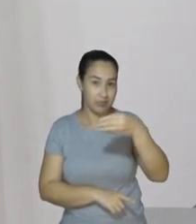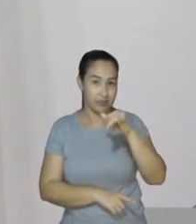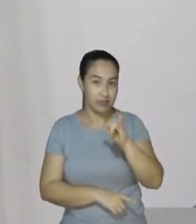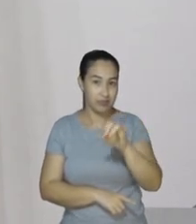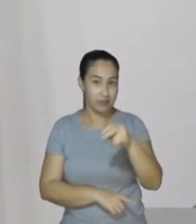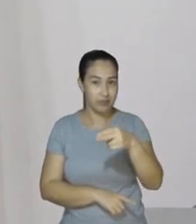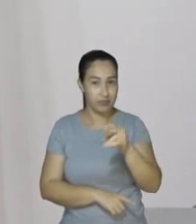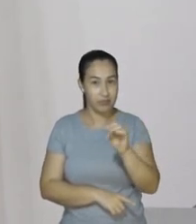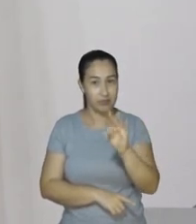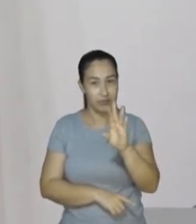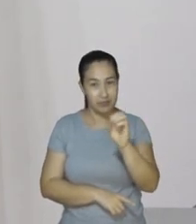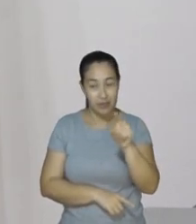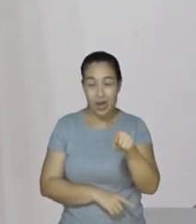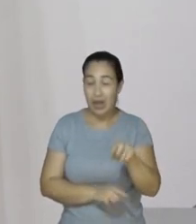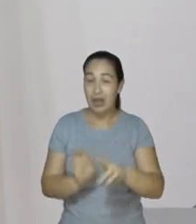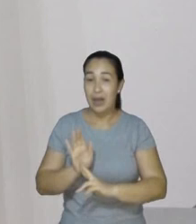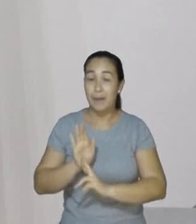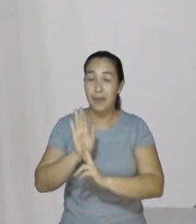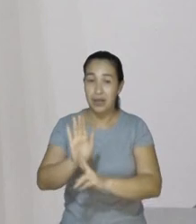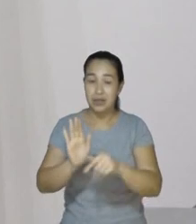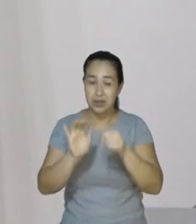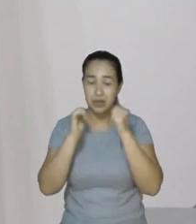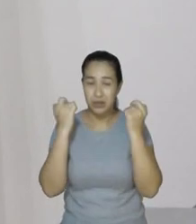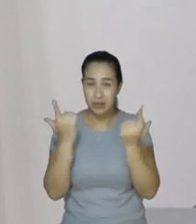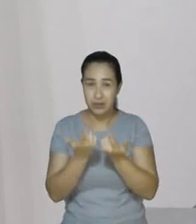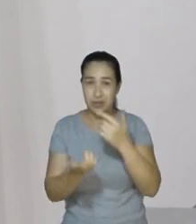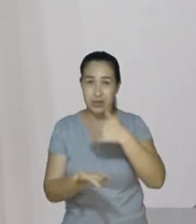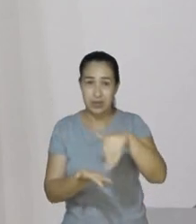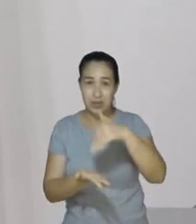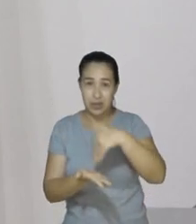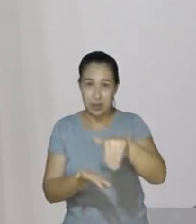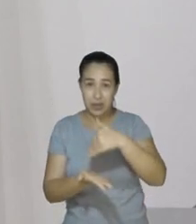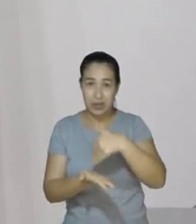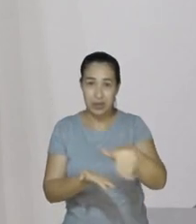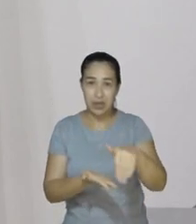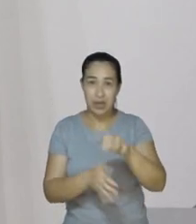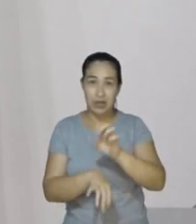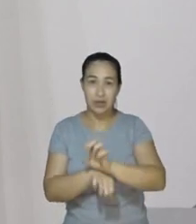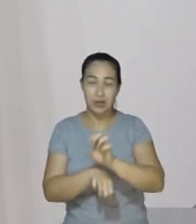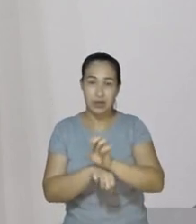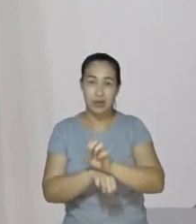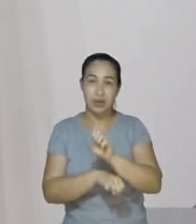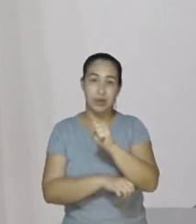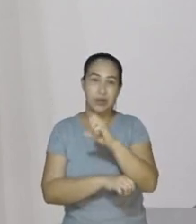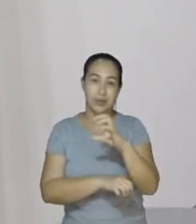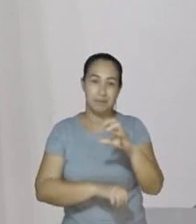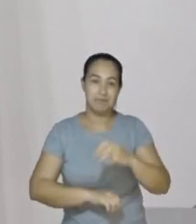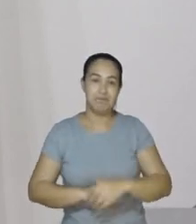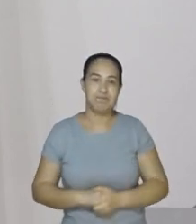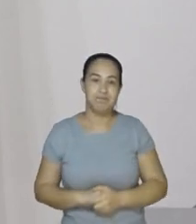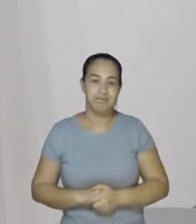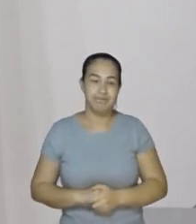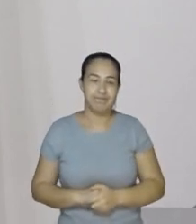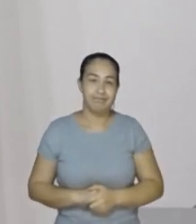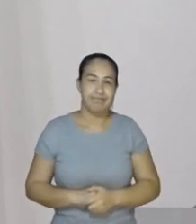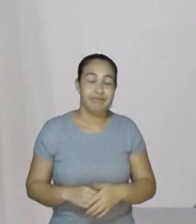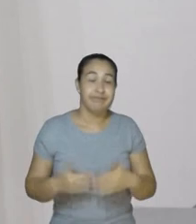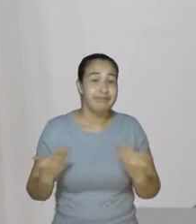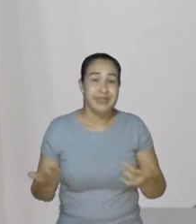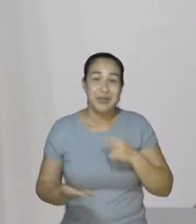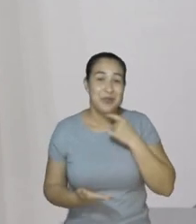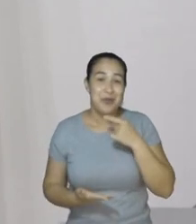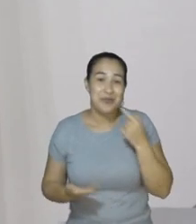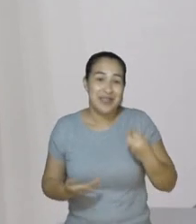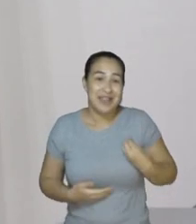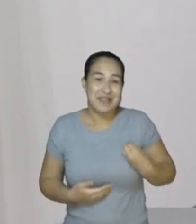que representa esse parlamento como secretário pelo Estado de Santa Catarina. Por isso, não pôde estar